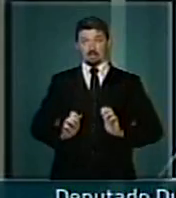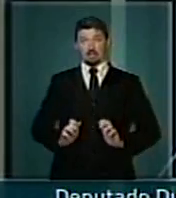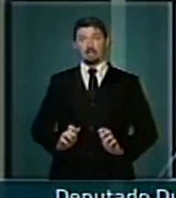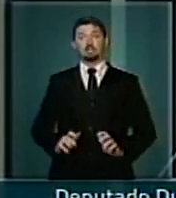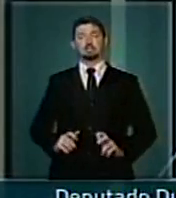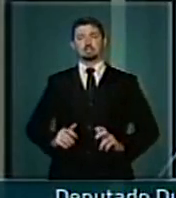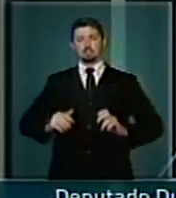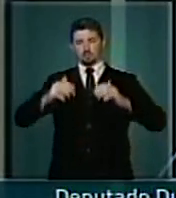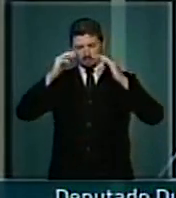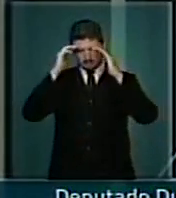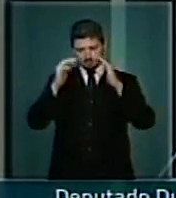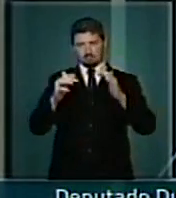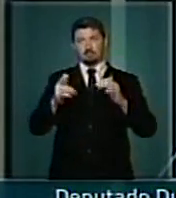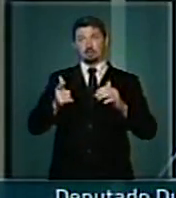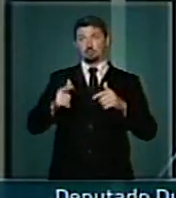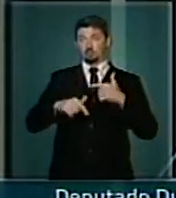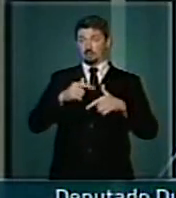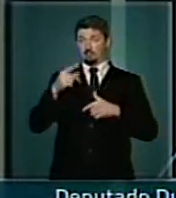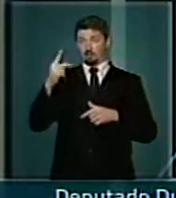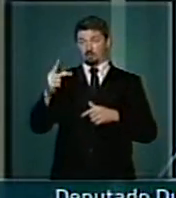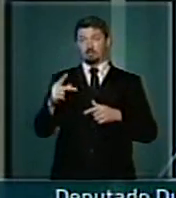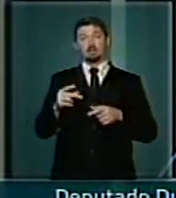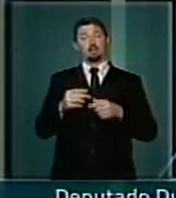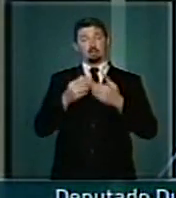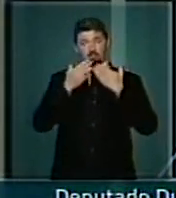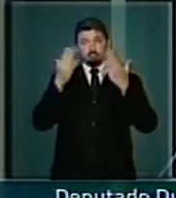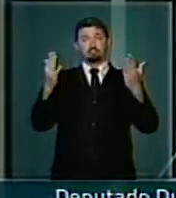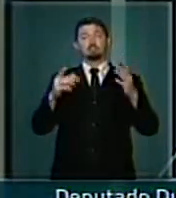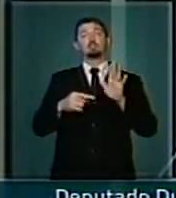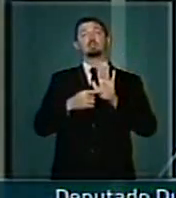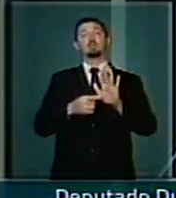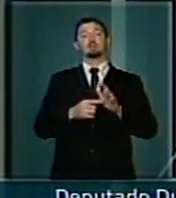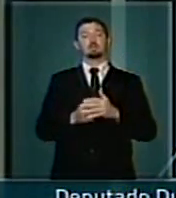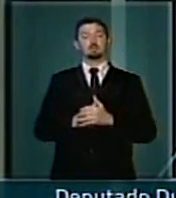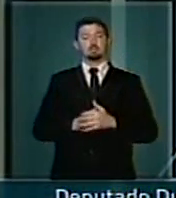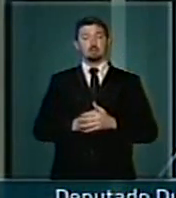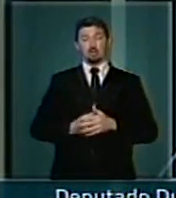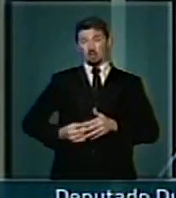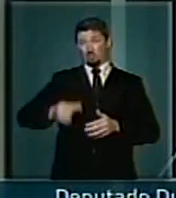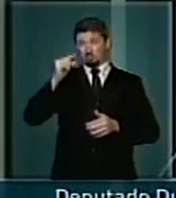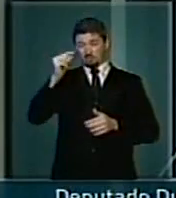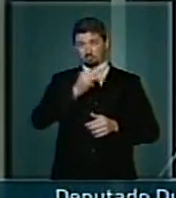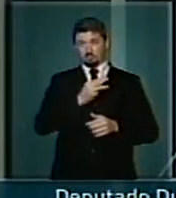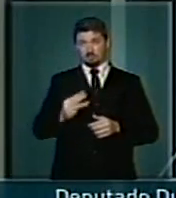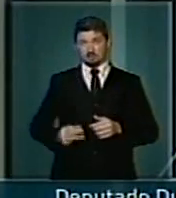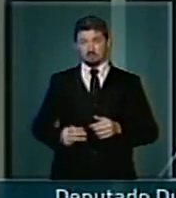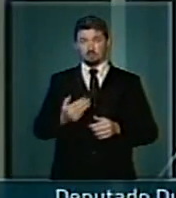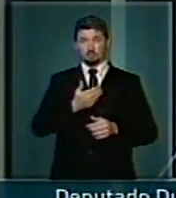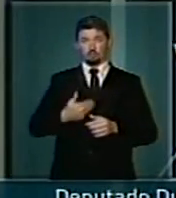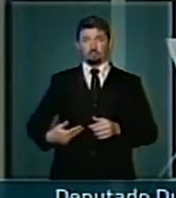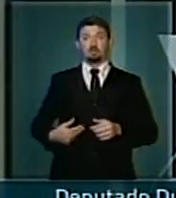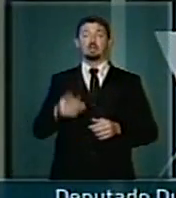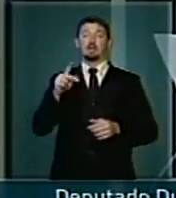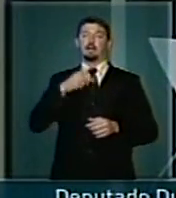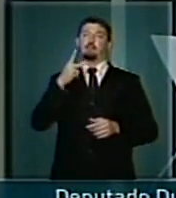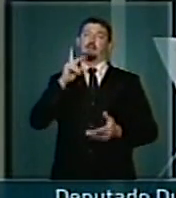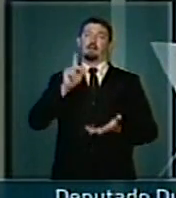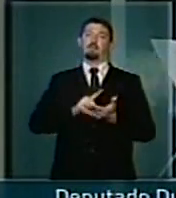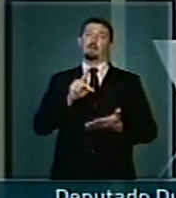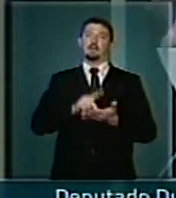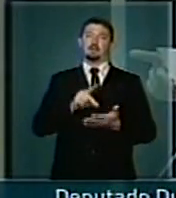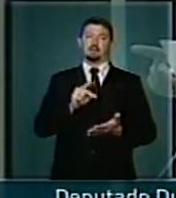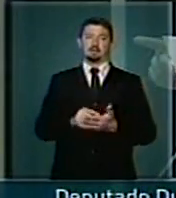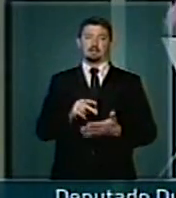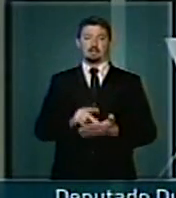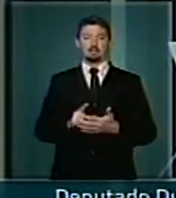do cargo que ocupa, revelar o que sabe. O mínimo que se espera de um ministro de Estado é que ele diga a verdade